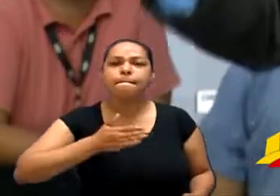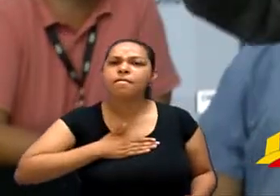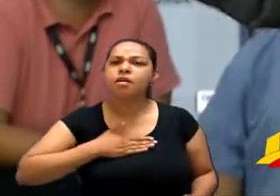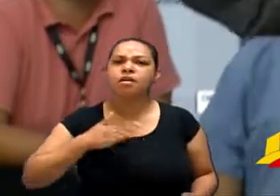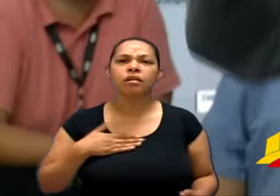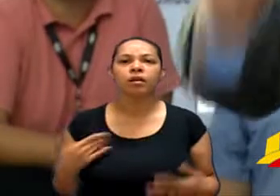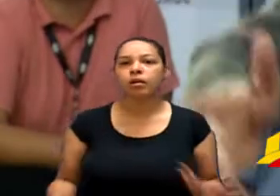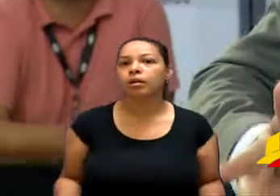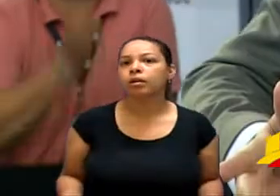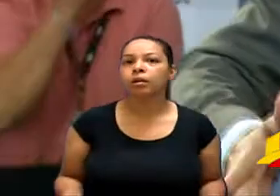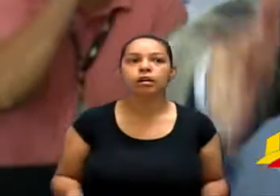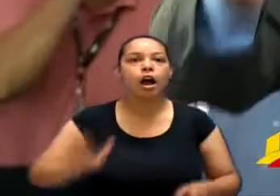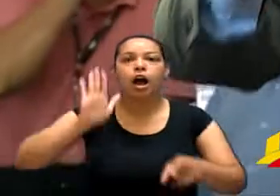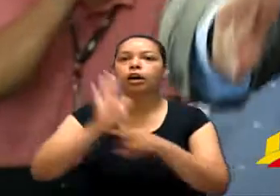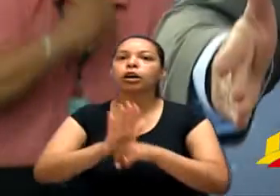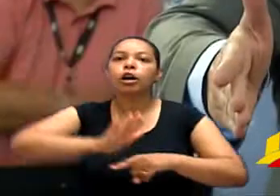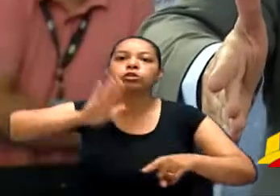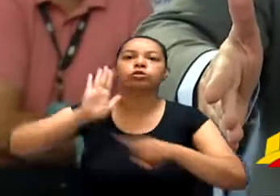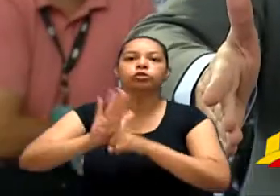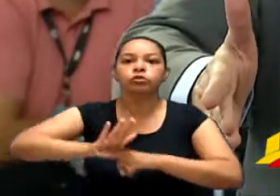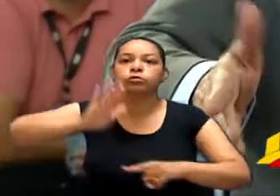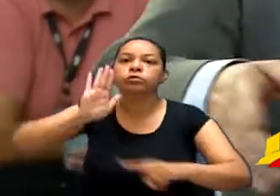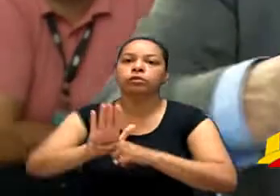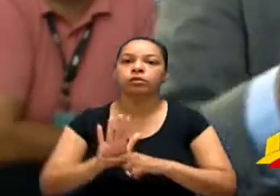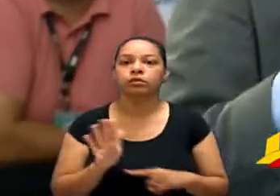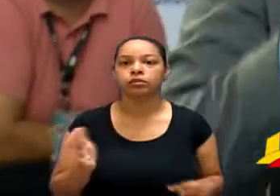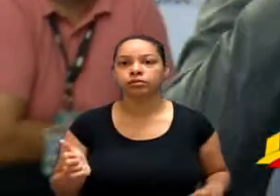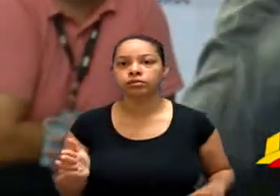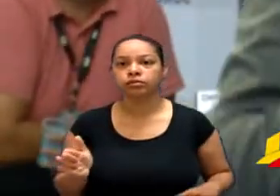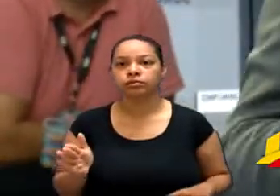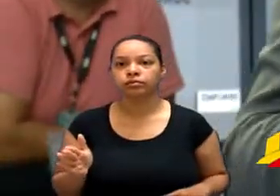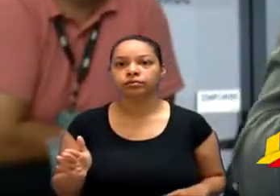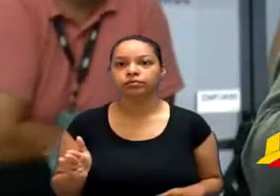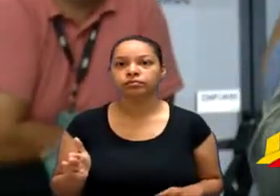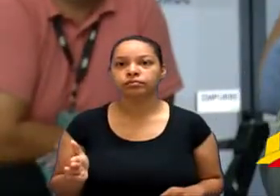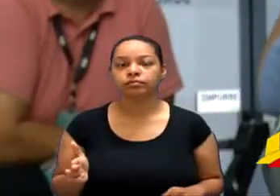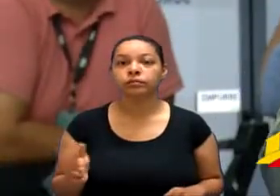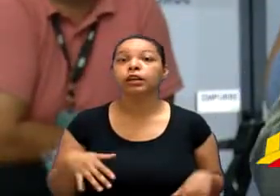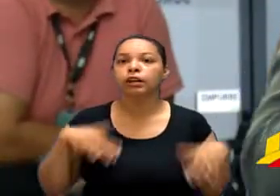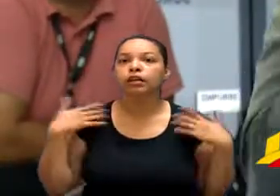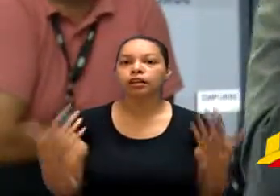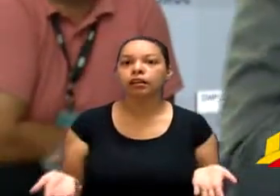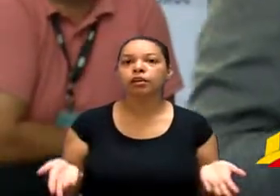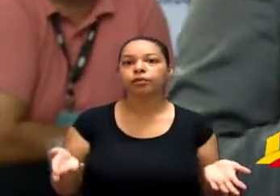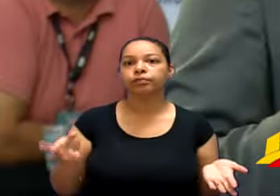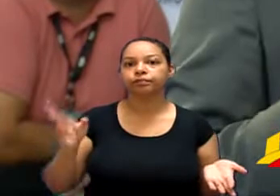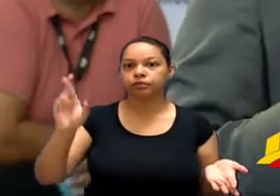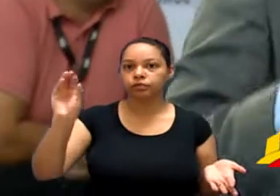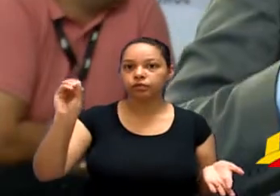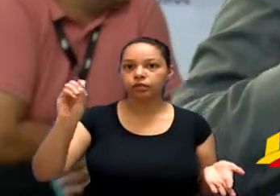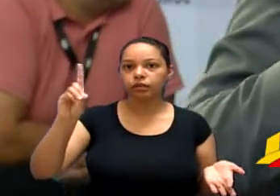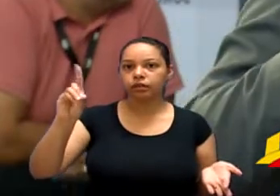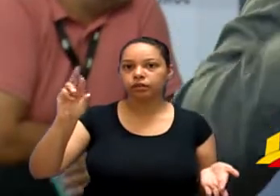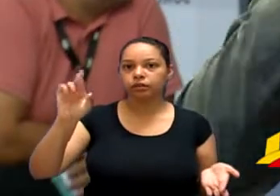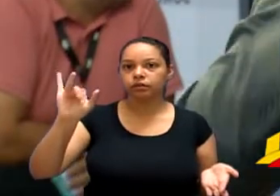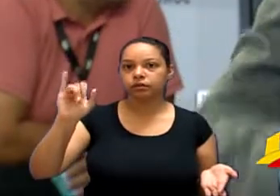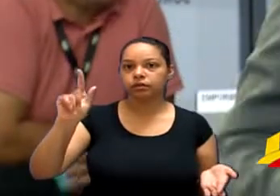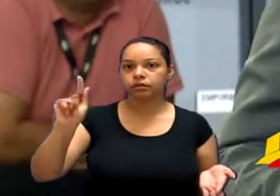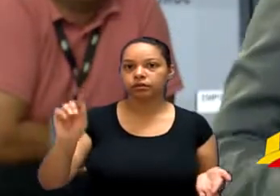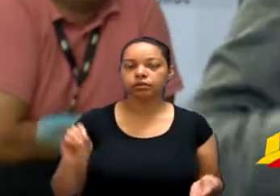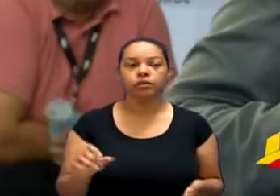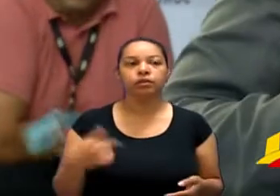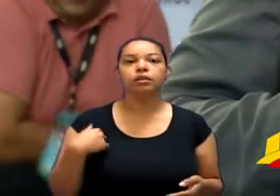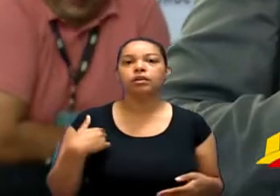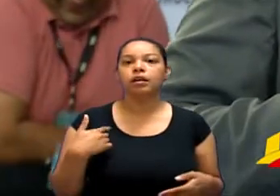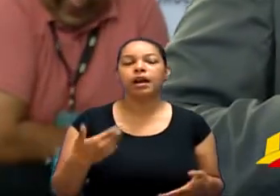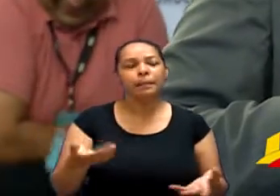tá ajudando o povo Cícero eu falei zona norte então Rodrigão quando estava vindo eu falei tanta gente vai procurar e isso é